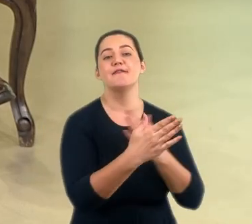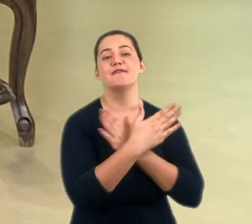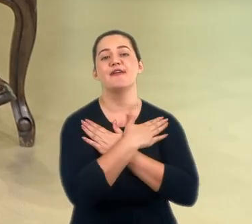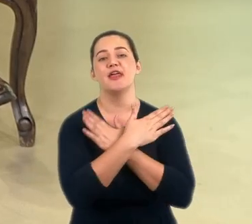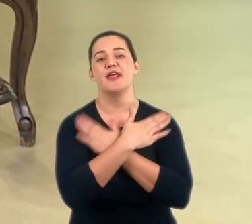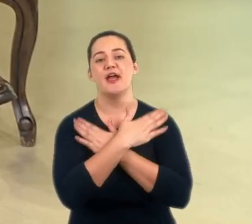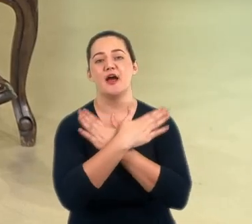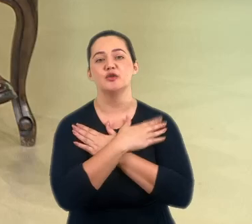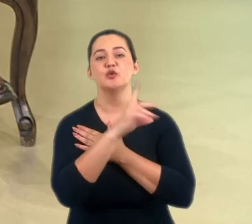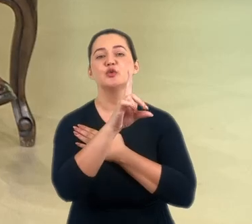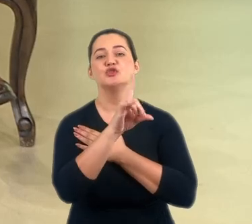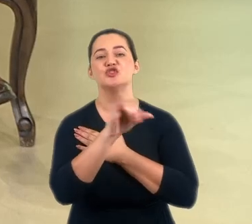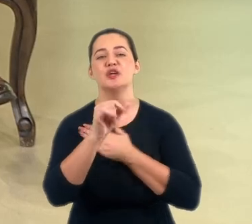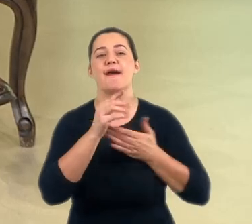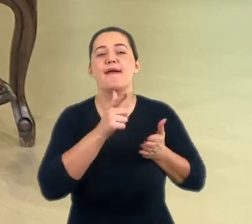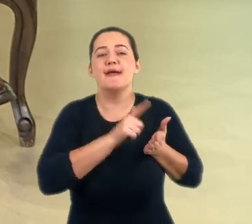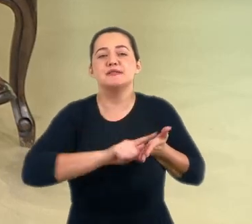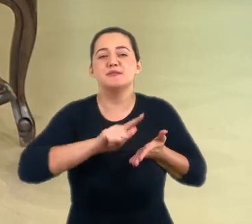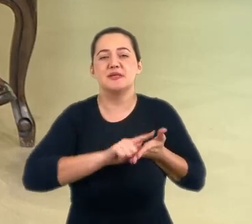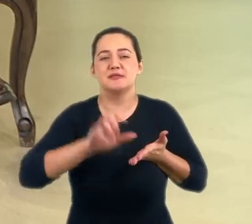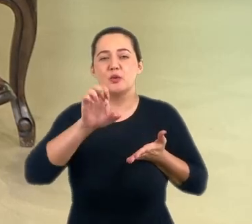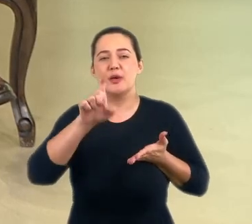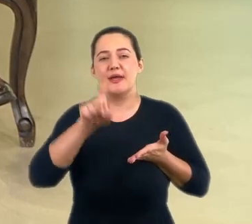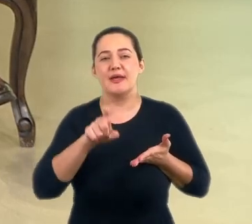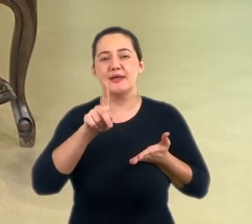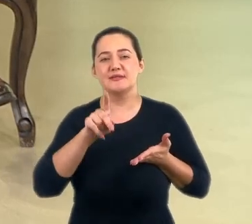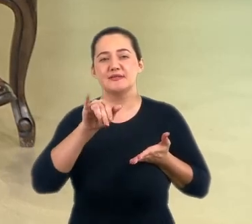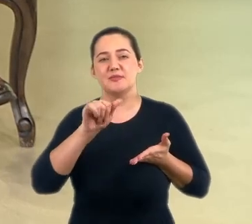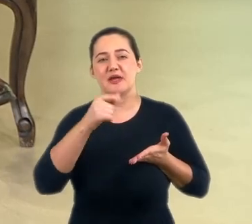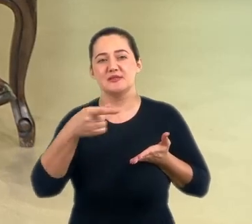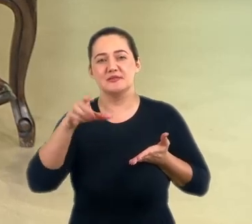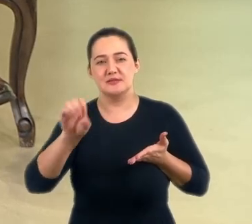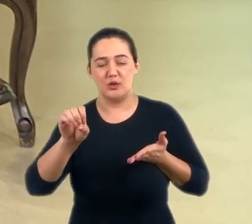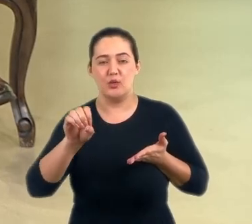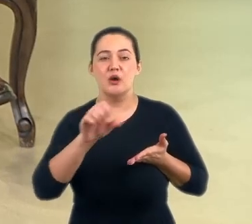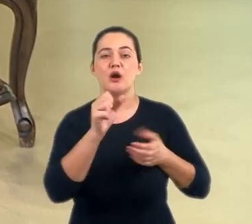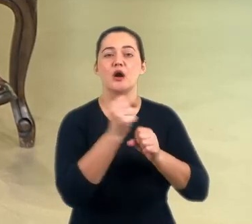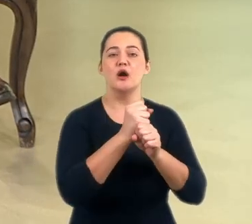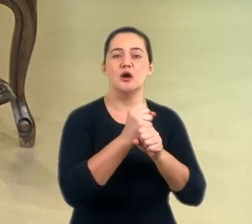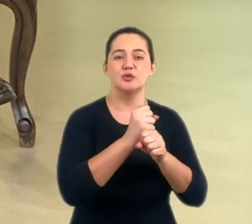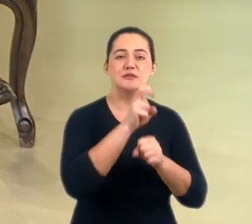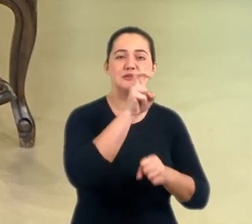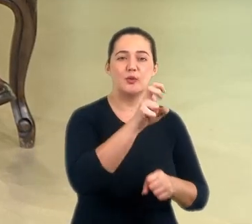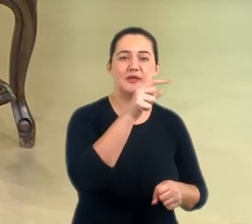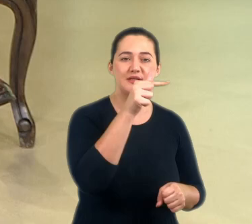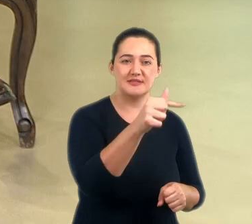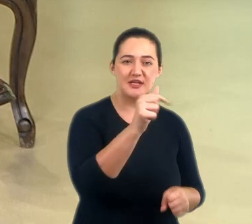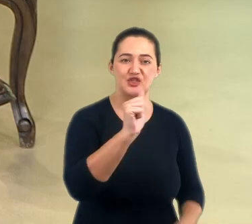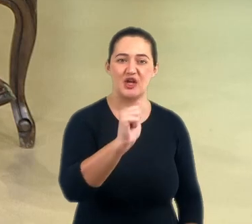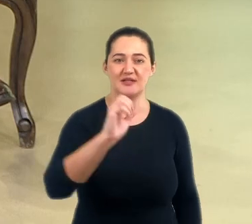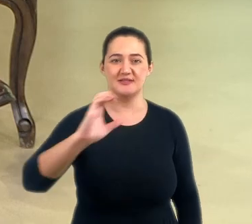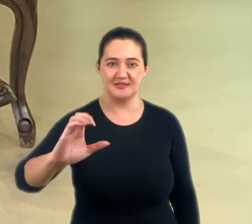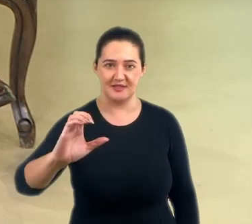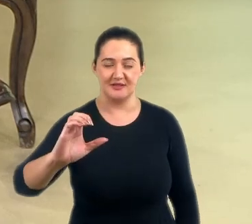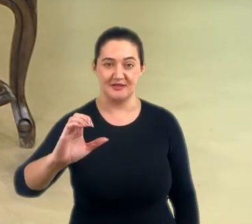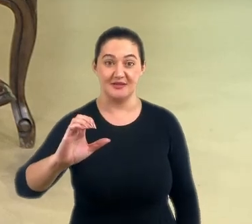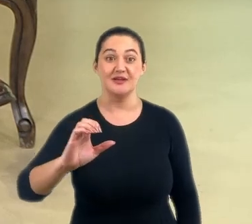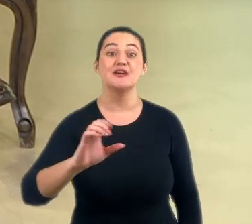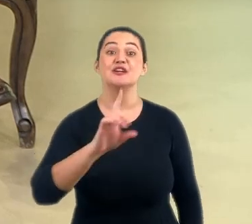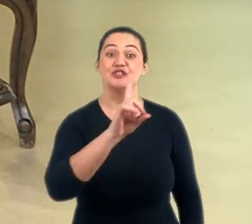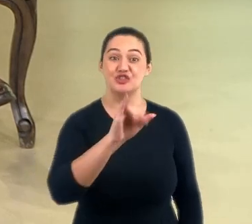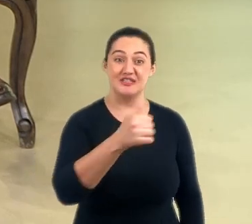do dia da expiação do ano 457 a.C., ou seja, no 10º dia